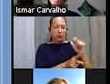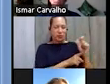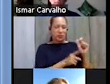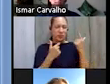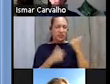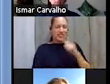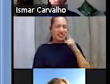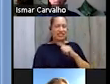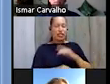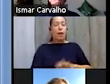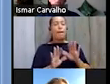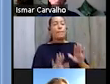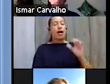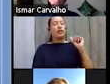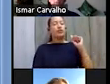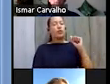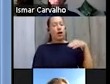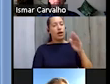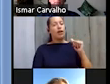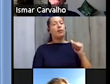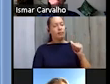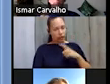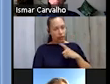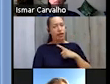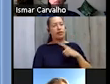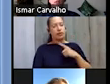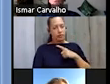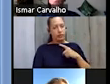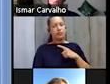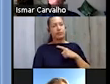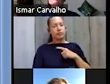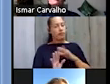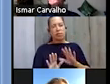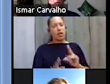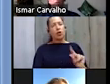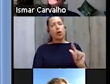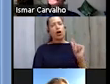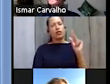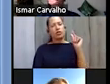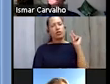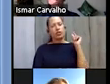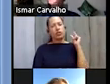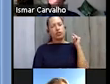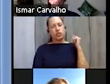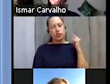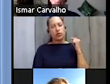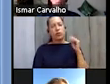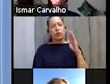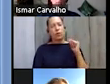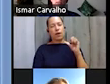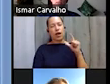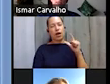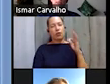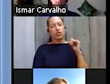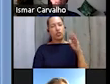Mas o âmbar tem essa coisa, o âmbar, mesmo o âmbar mais antigo, o âmbar do Báltico, ou